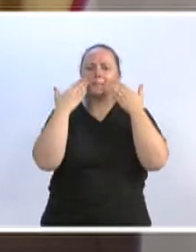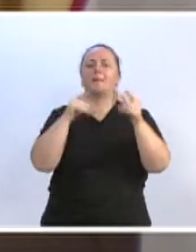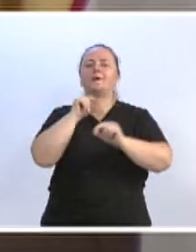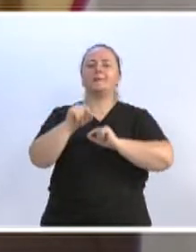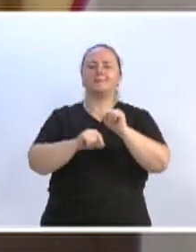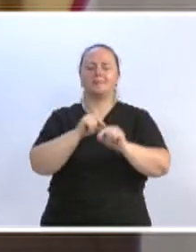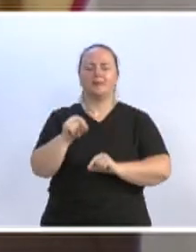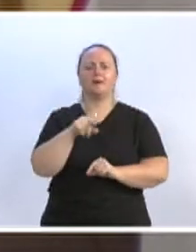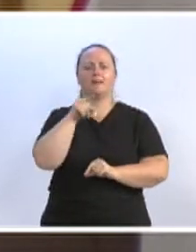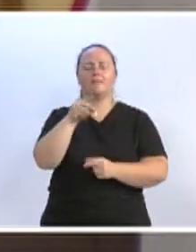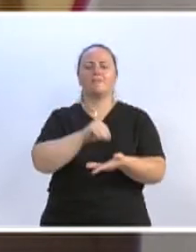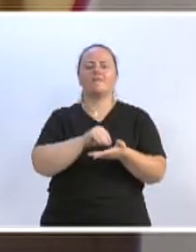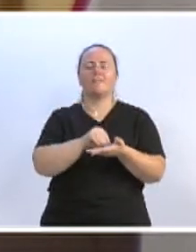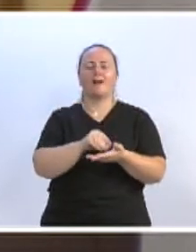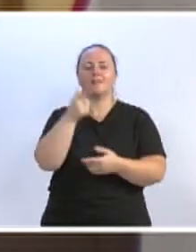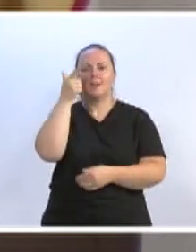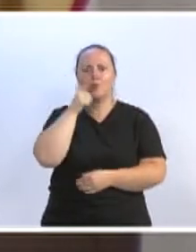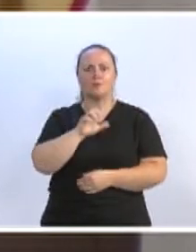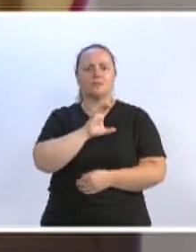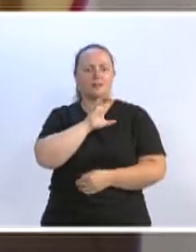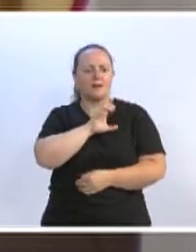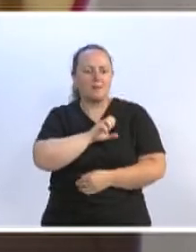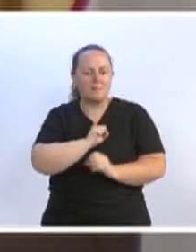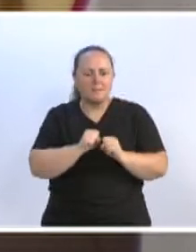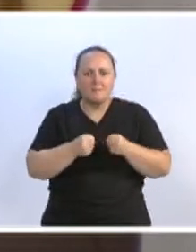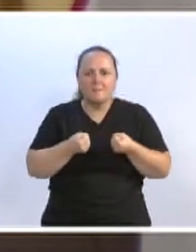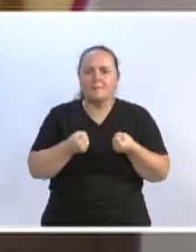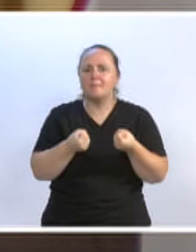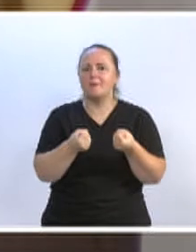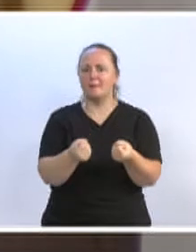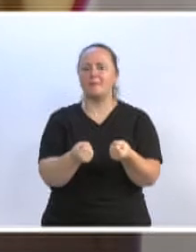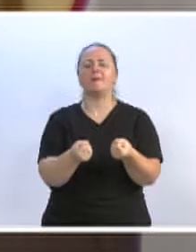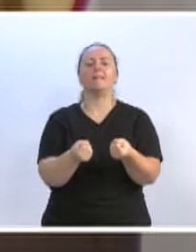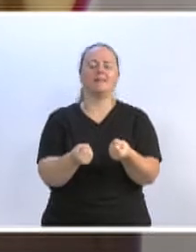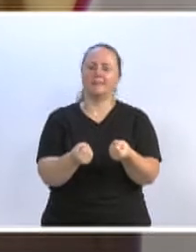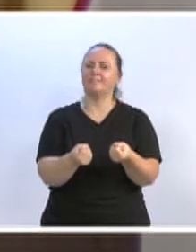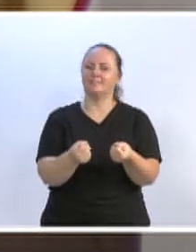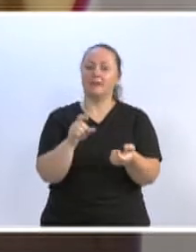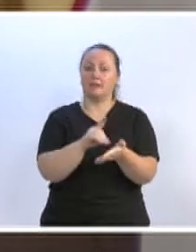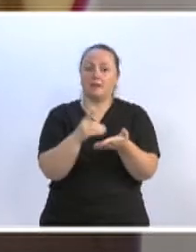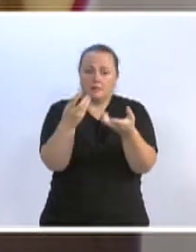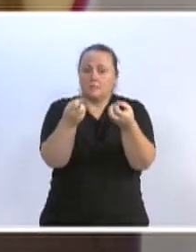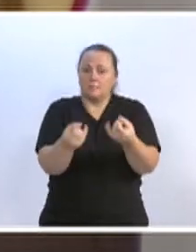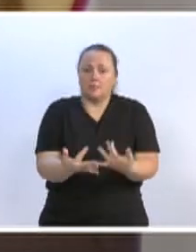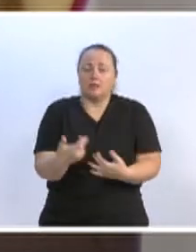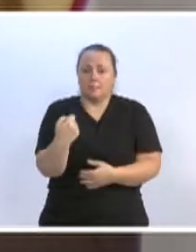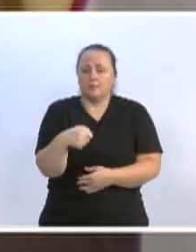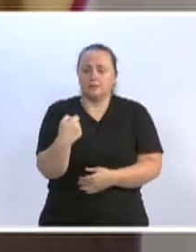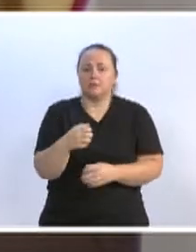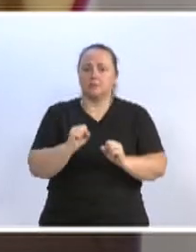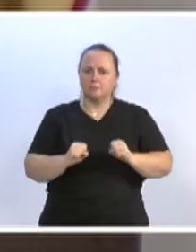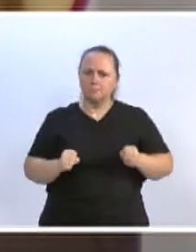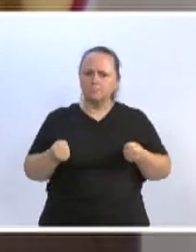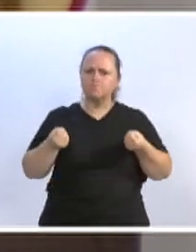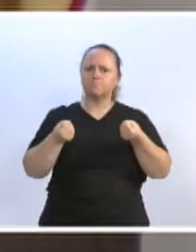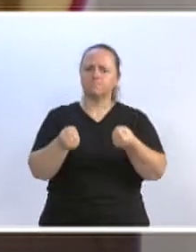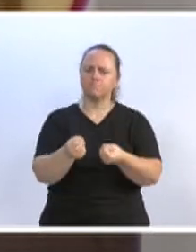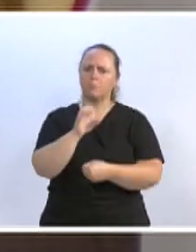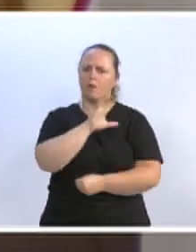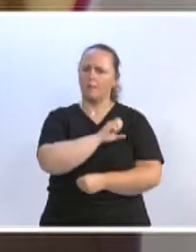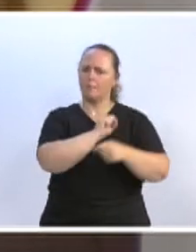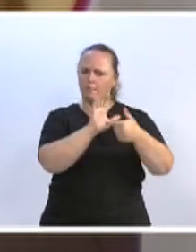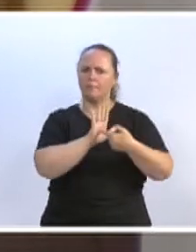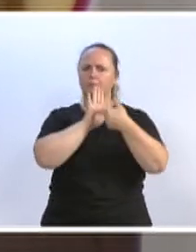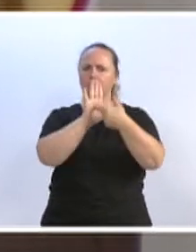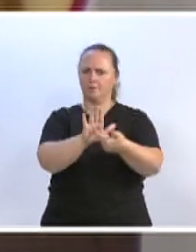o amor. O amor que precisa hoje pela Bíblia ser defendido na nossa sociedade, não somente a família, o amor.